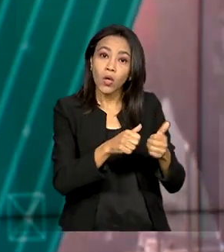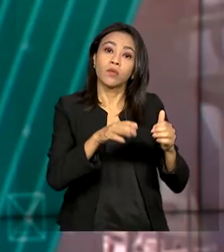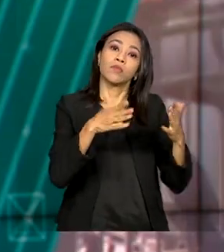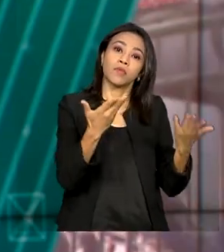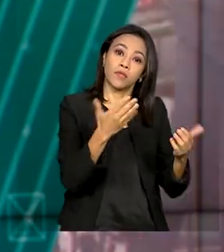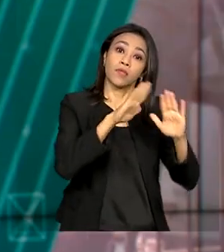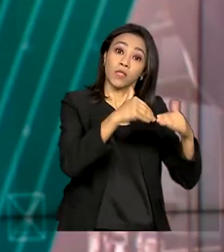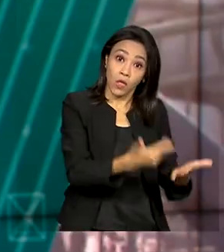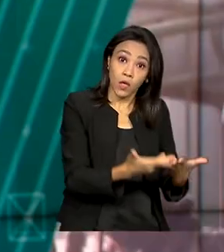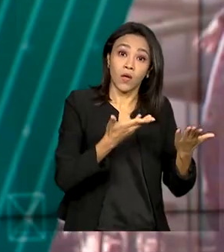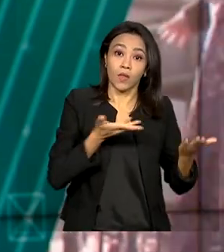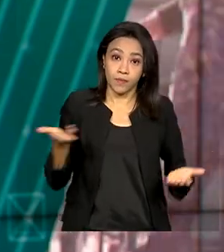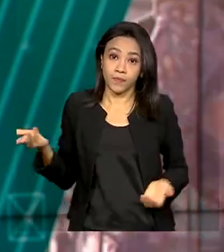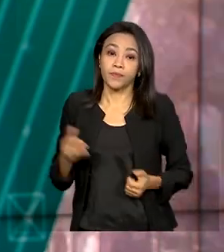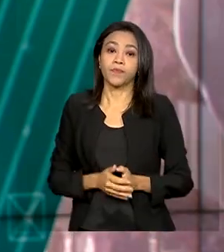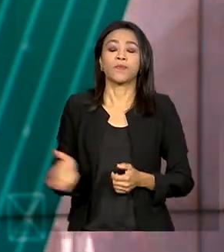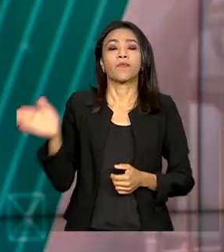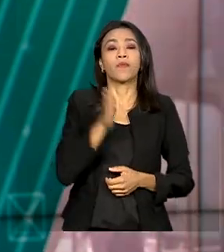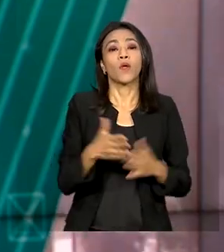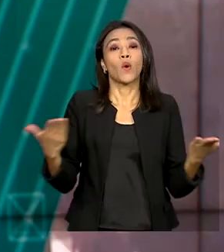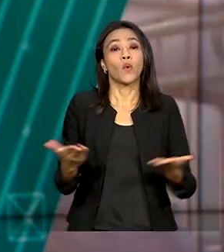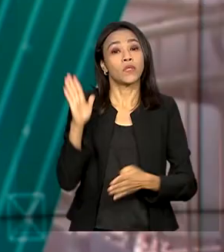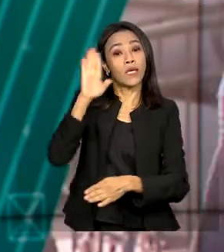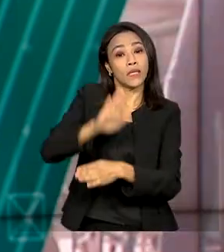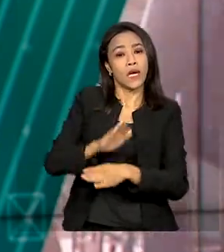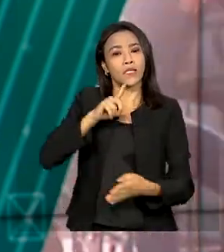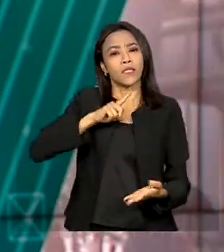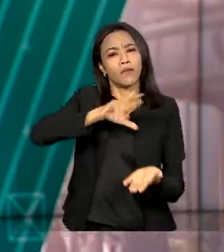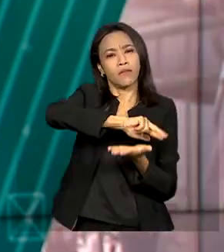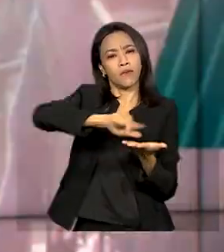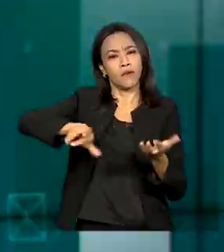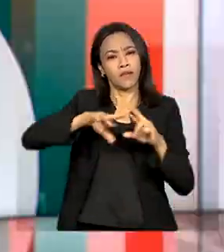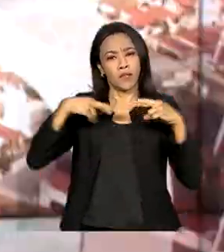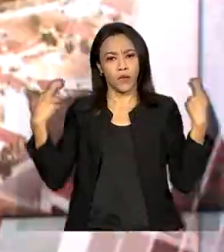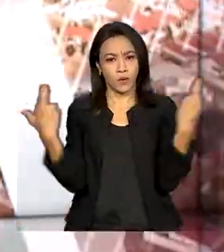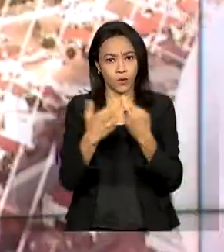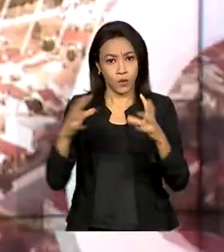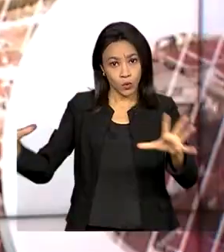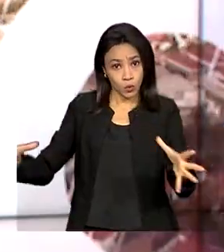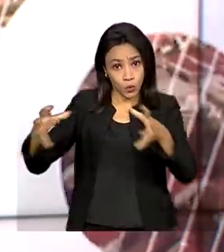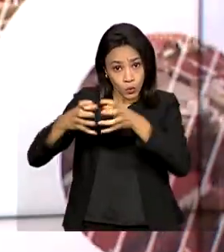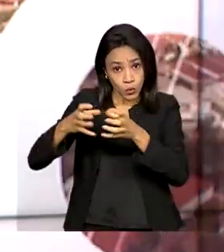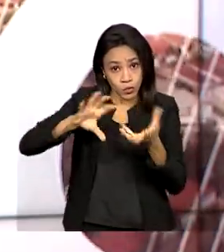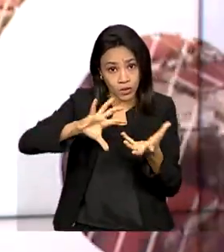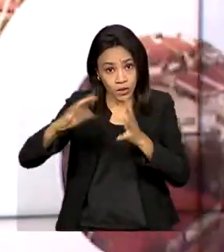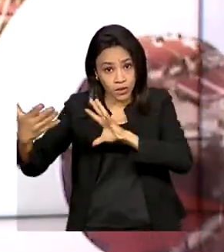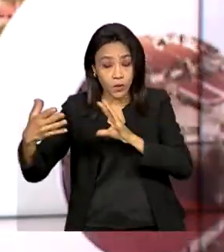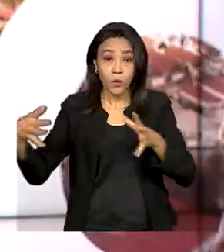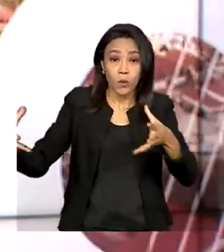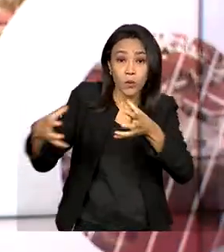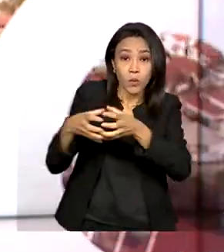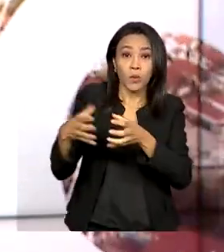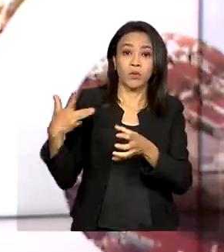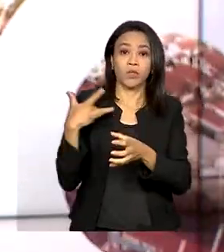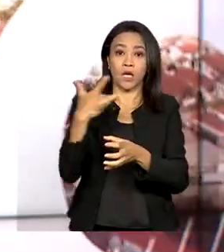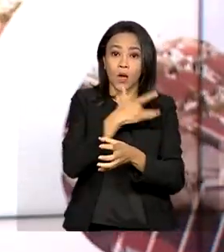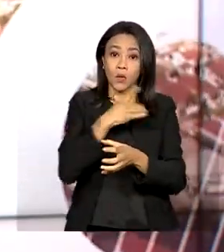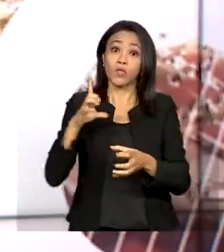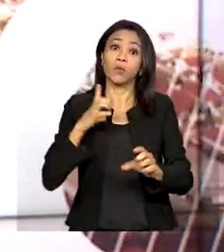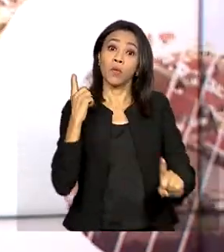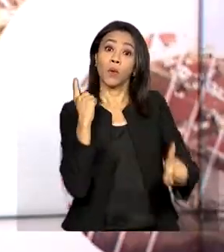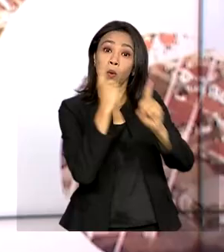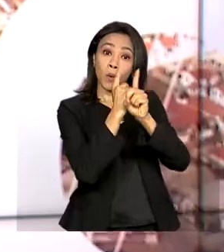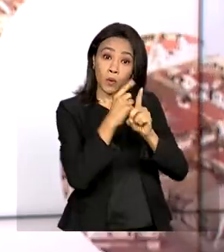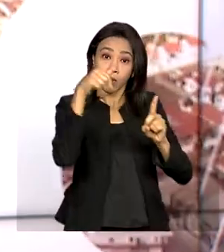e hoje à tarde estão previstas várias reuniões do governo de transição o grupo técnico da saúde tem encontro na Fiocruz em Brasília